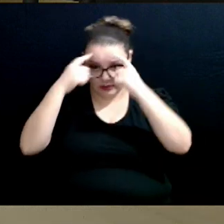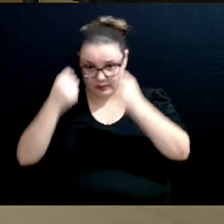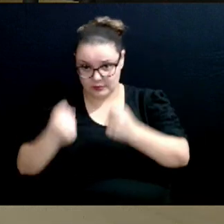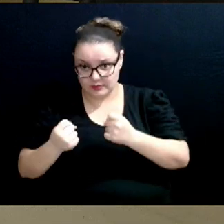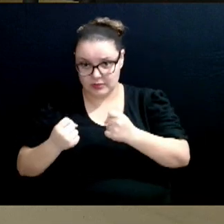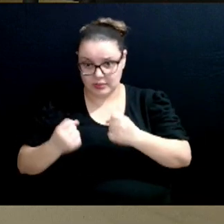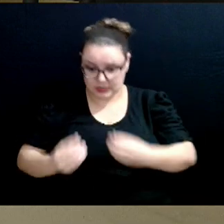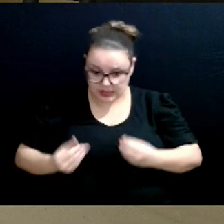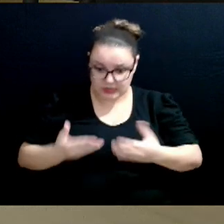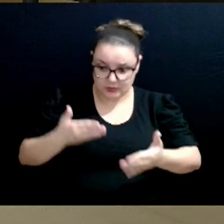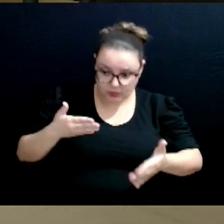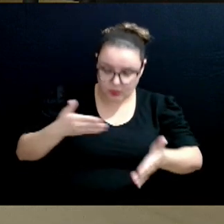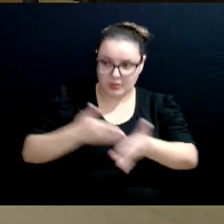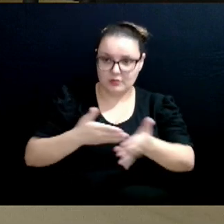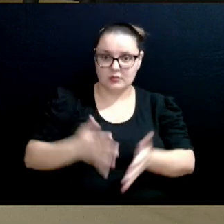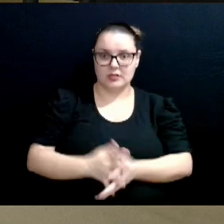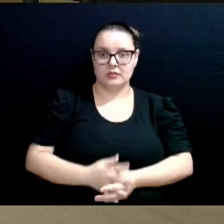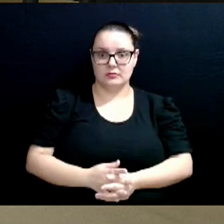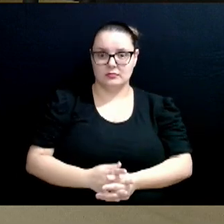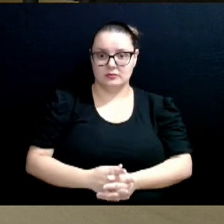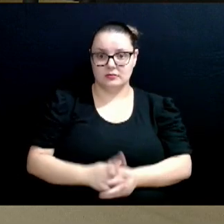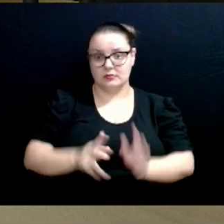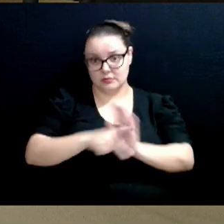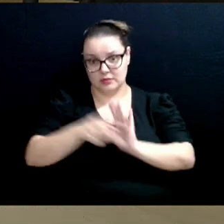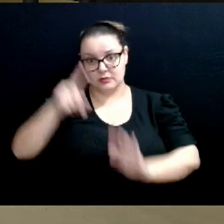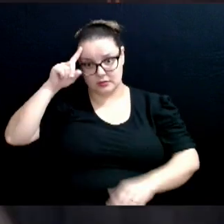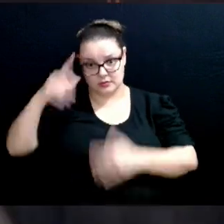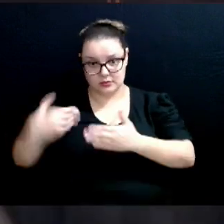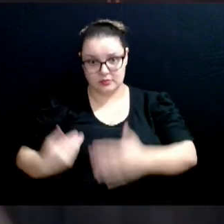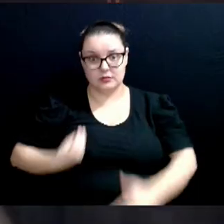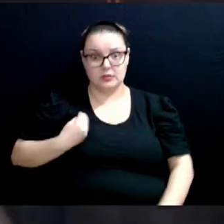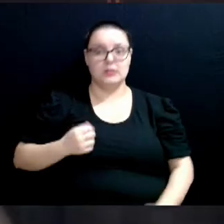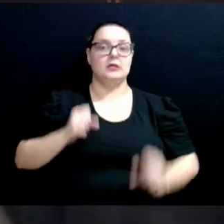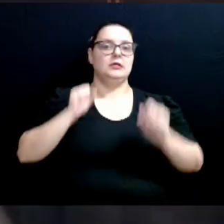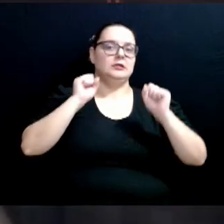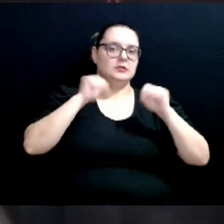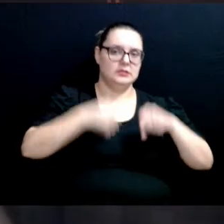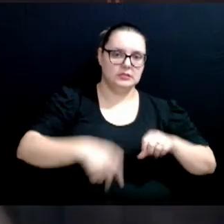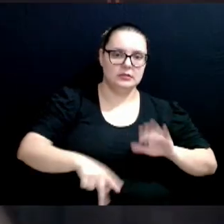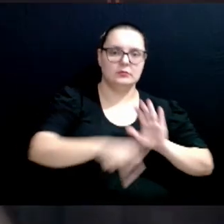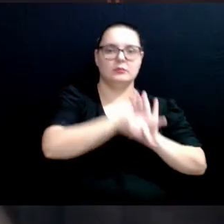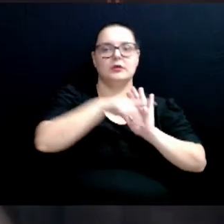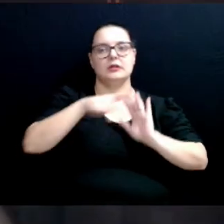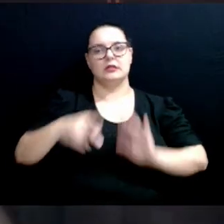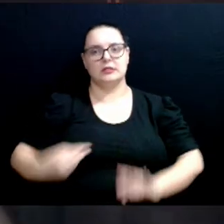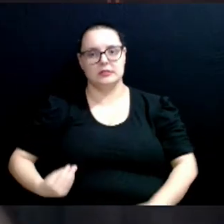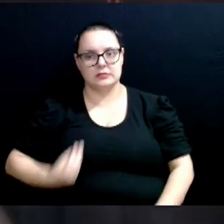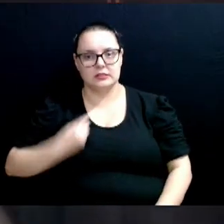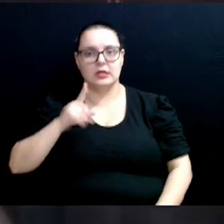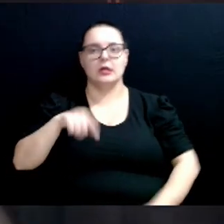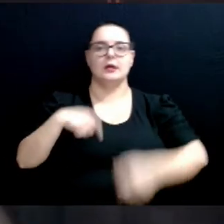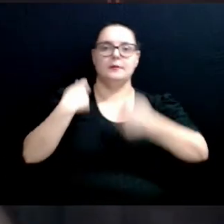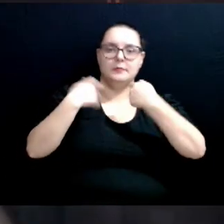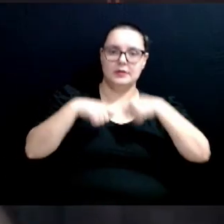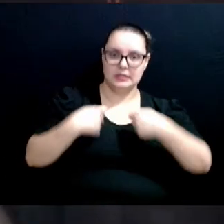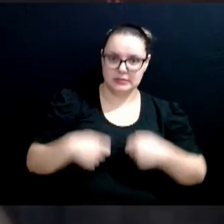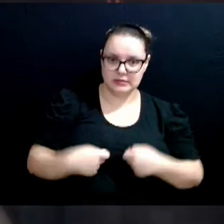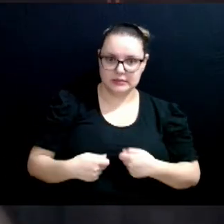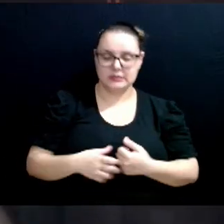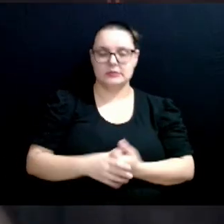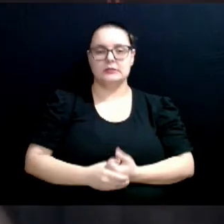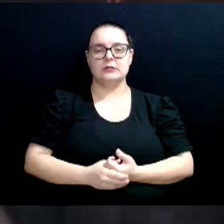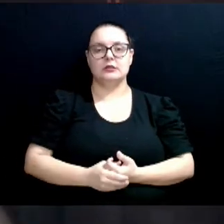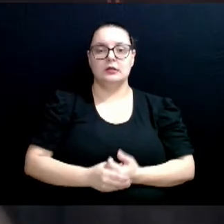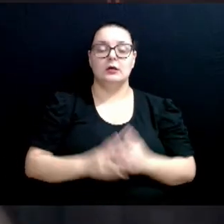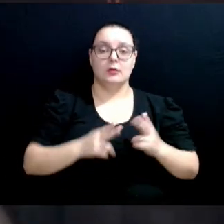limites faz parte da vida. Sim, impor limites faz parte da vida, é necessário. Como você mesma